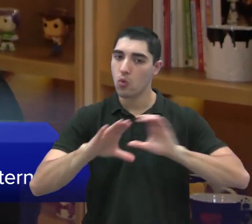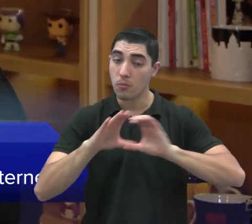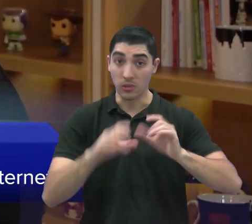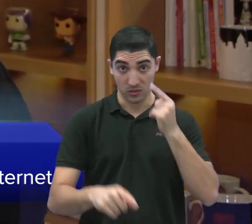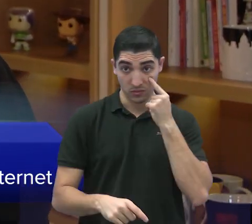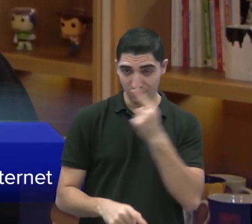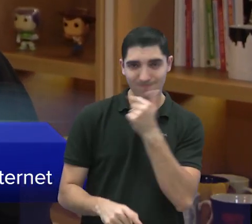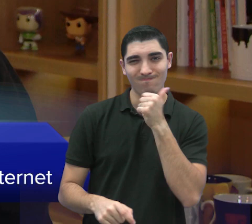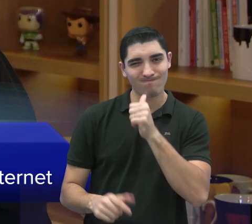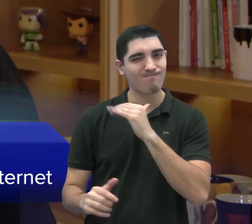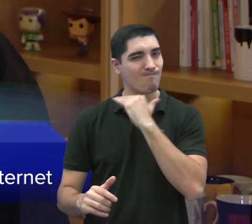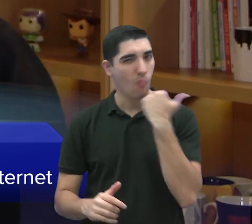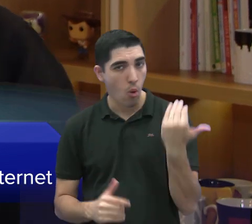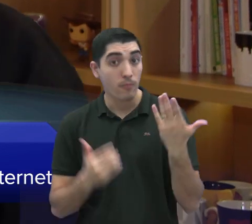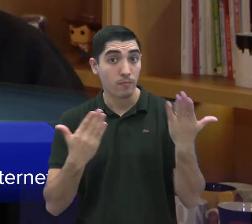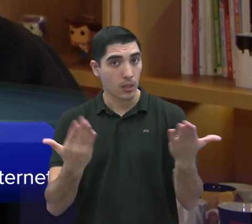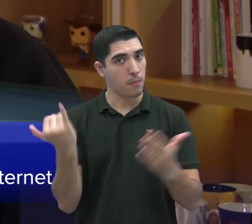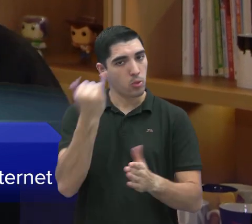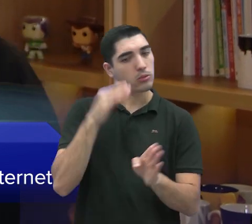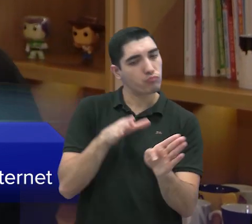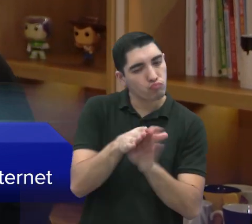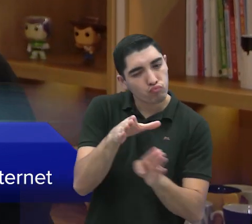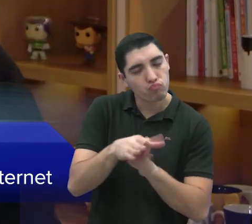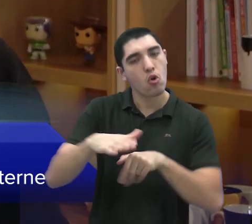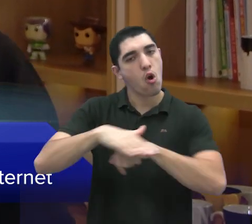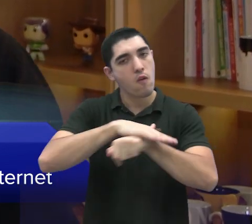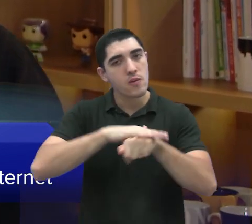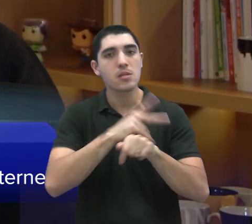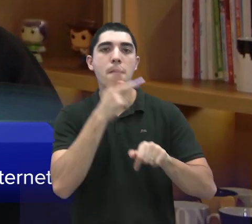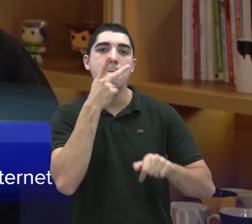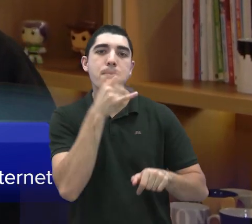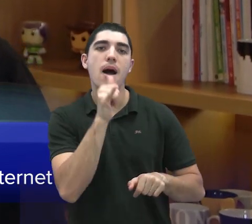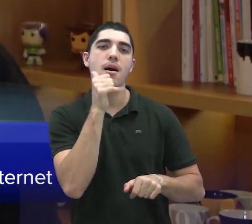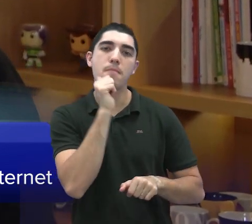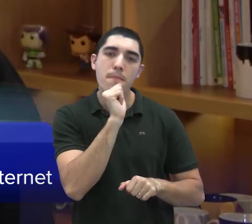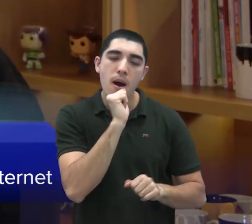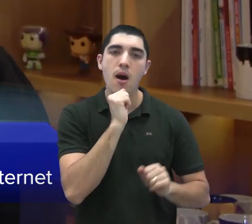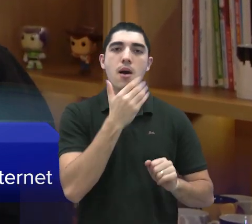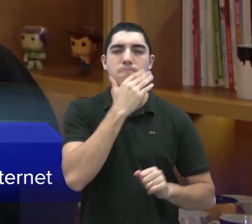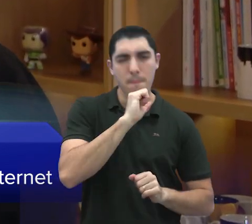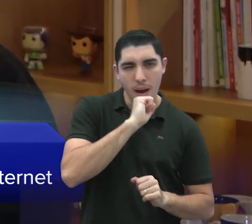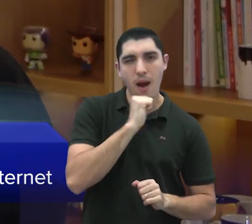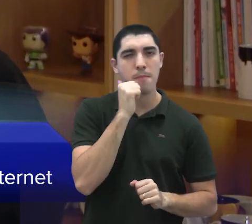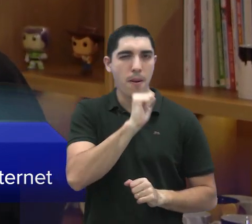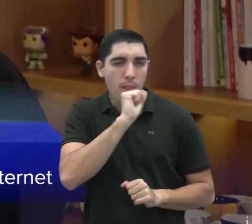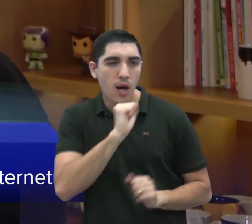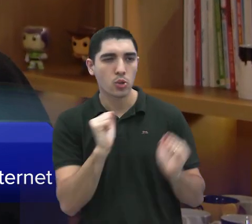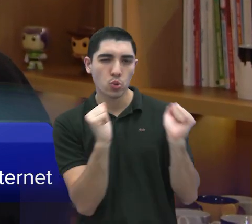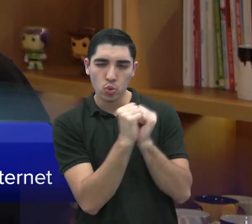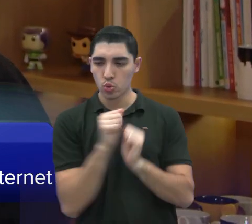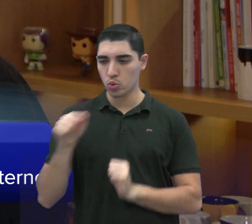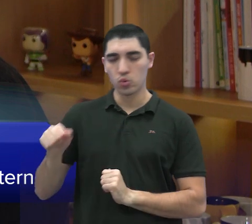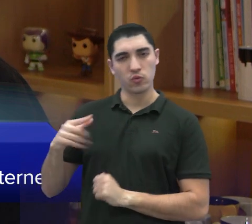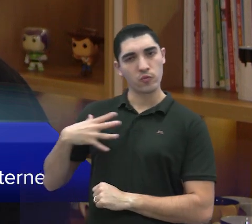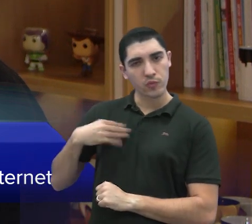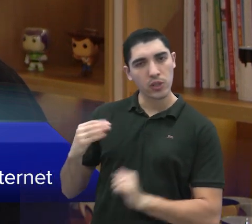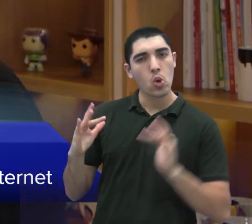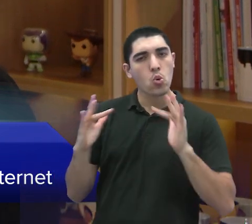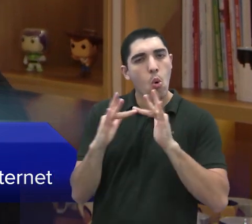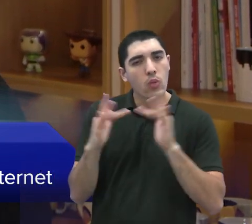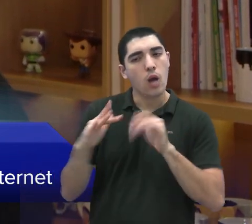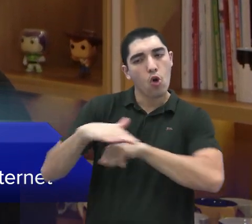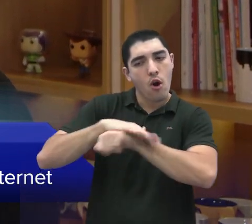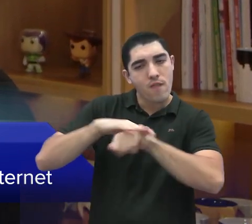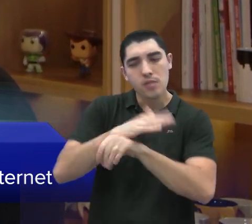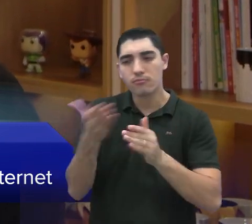esse caso em si, ele mostra bastante essa questão que o Rafael trouxe da necessidade da comunicação, do contato e ter